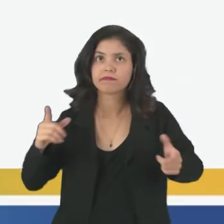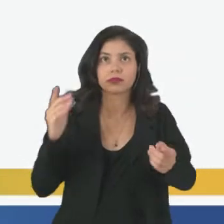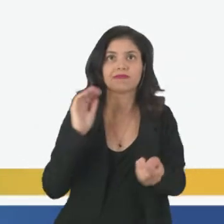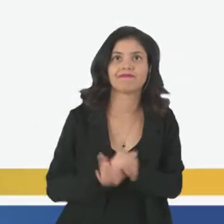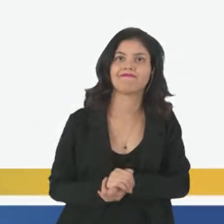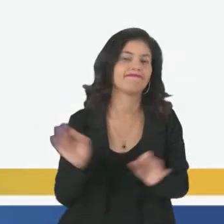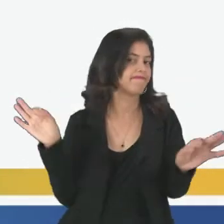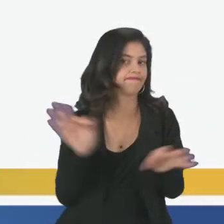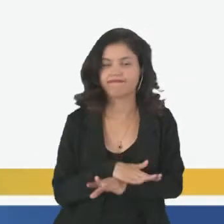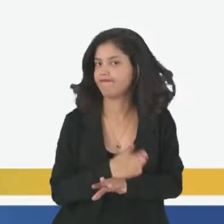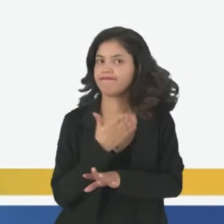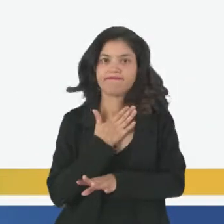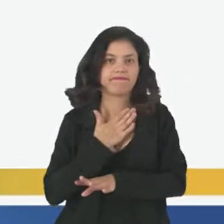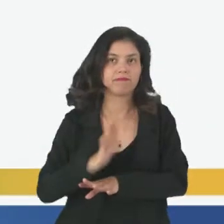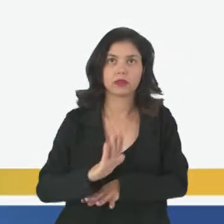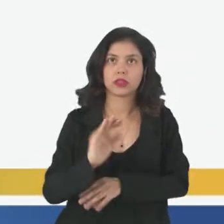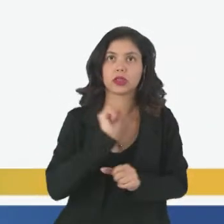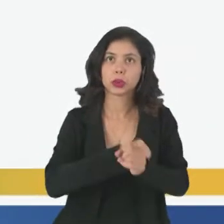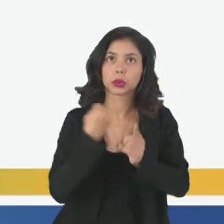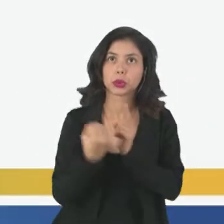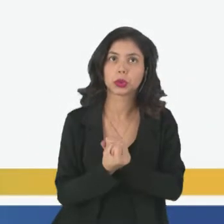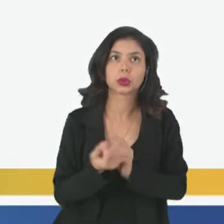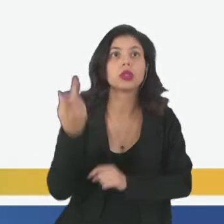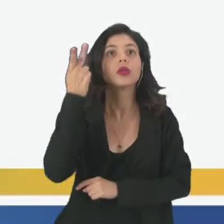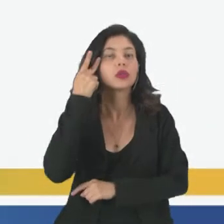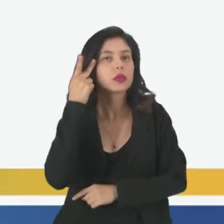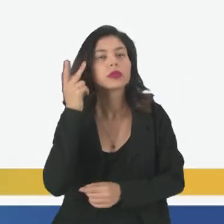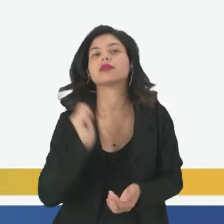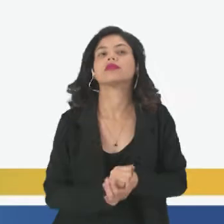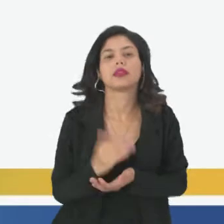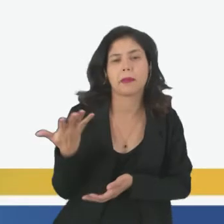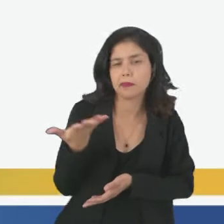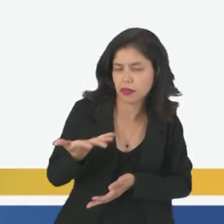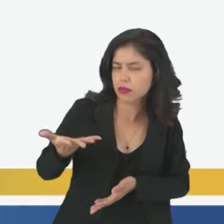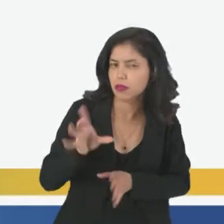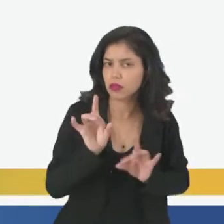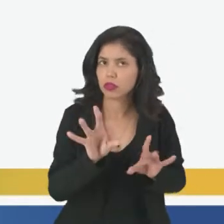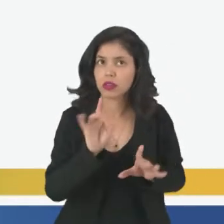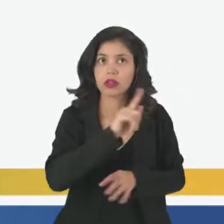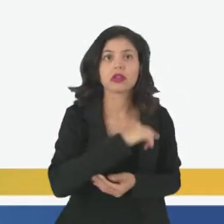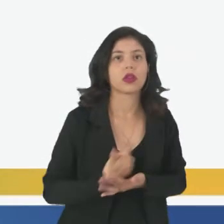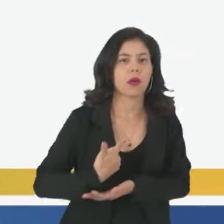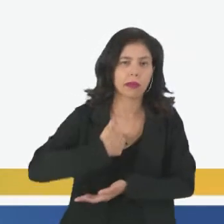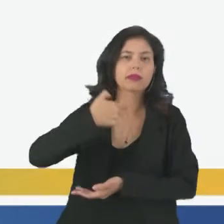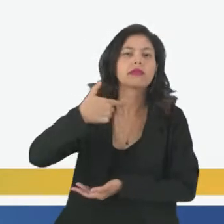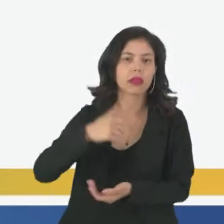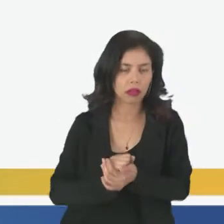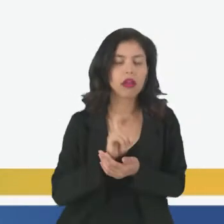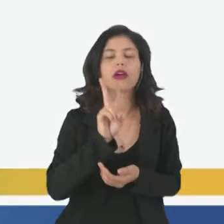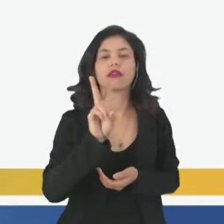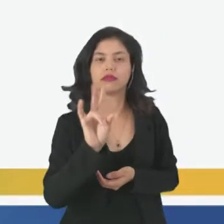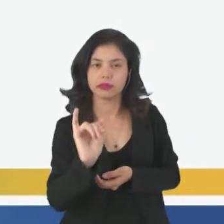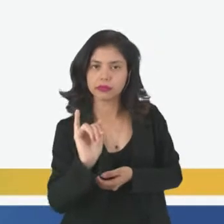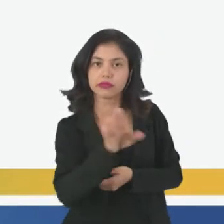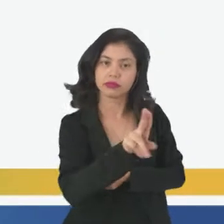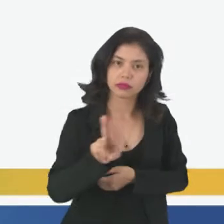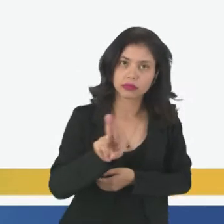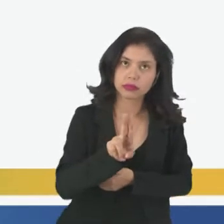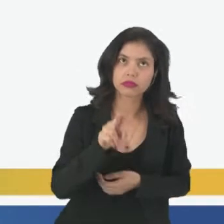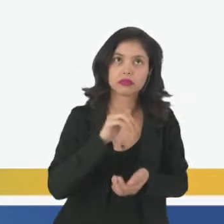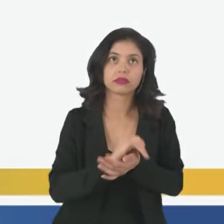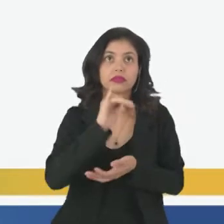grande desagrado na sociedade, sobretudo em São Paulo. Então, basicamente, era Getúlio Vargas quem definia os